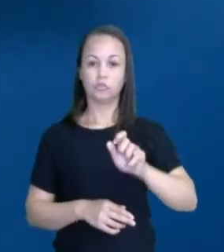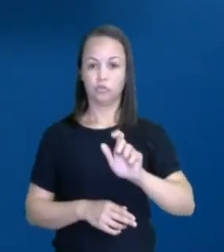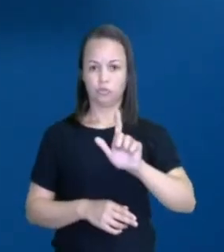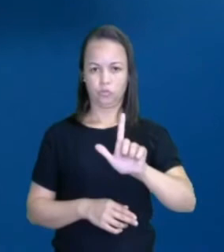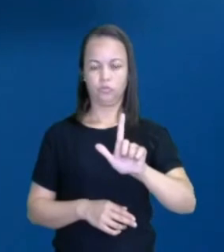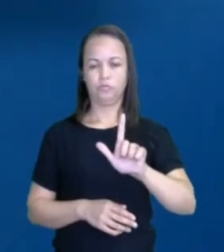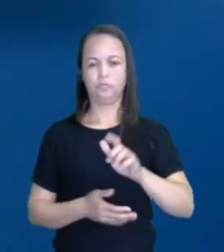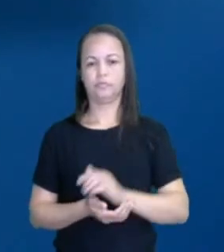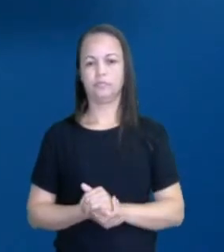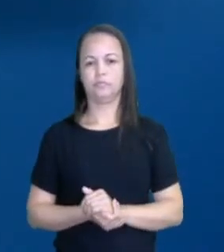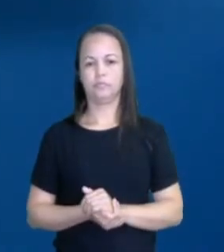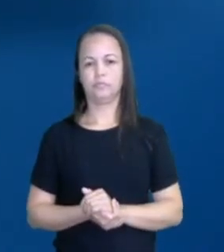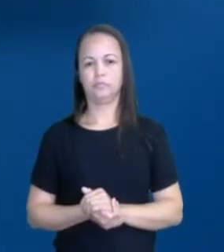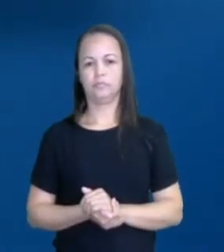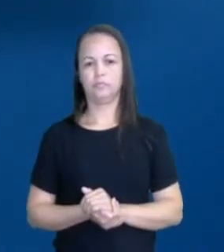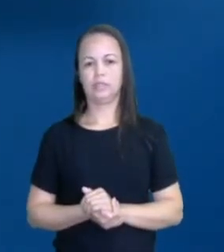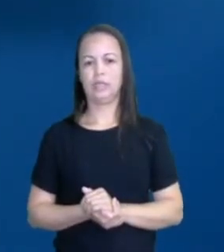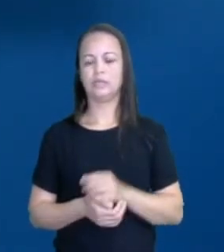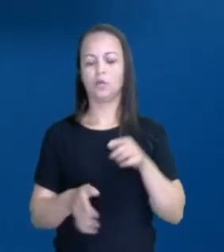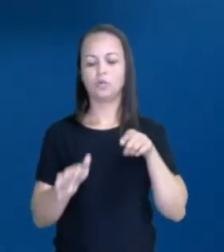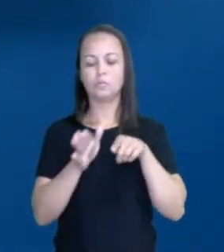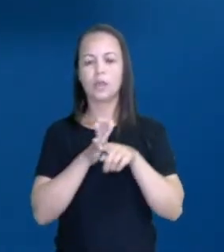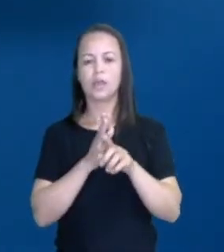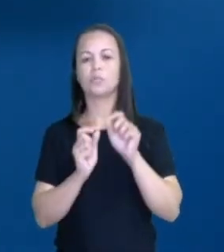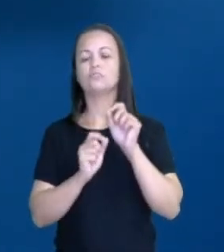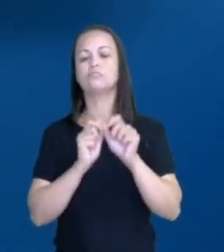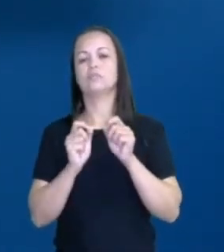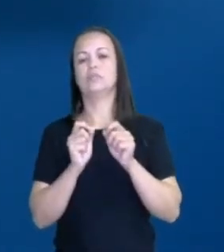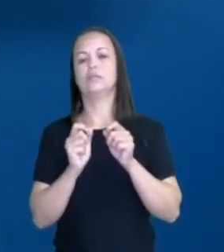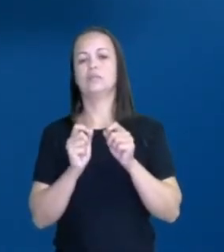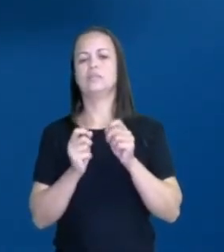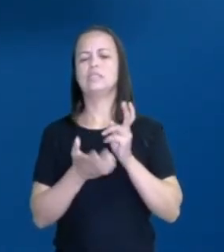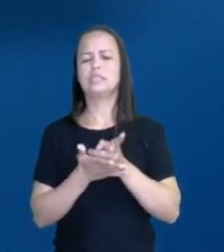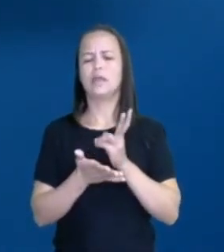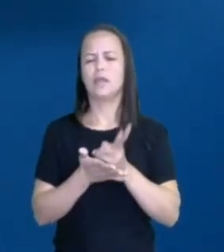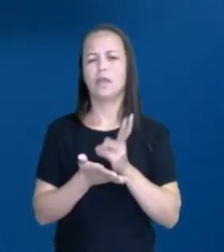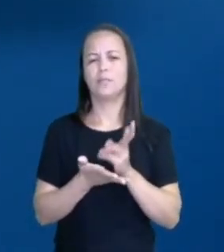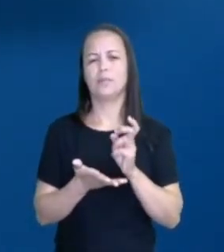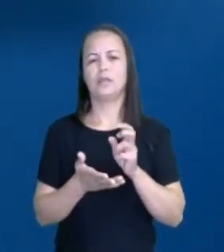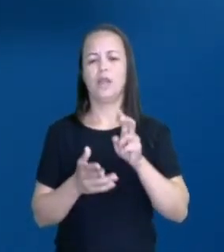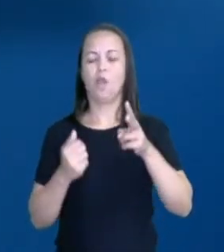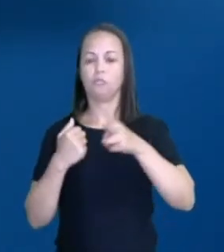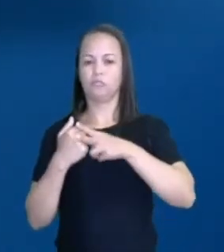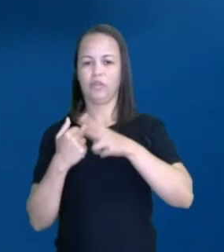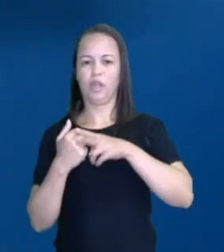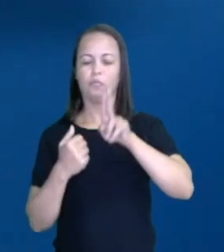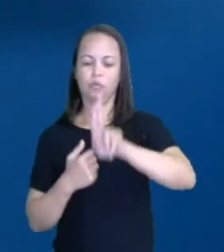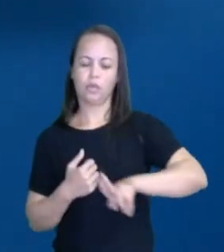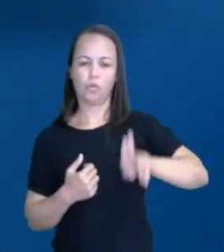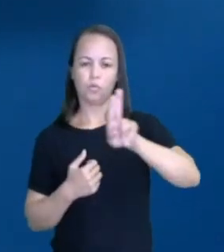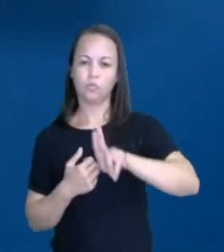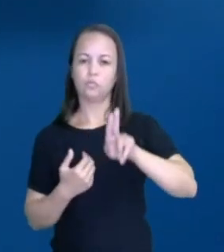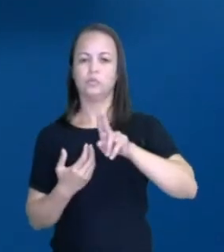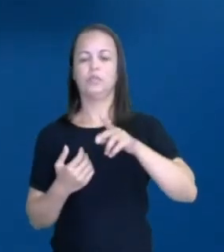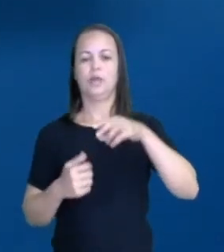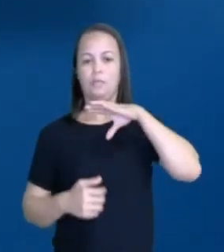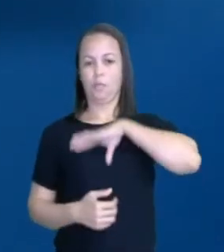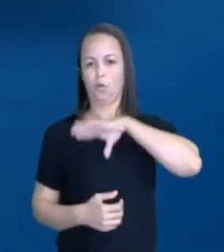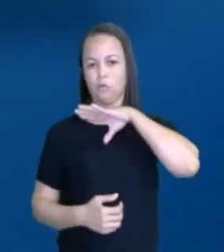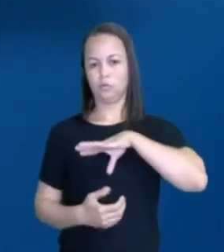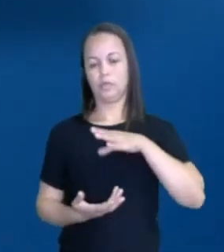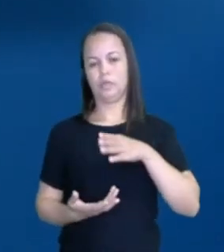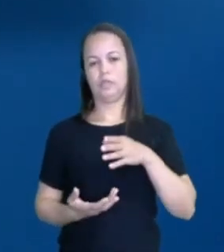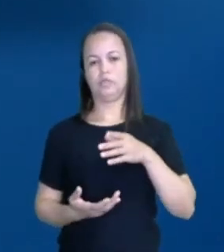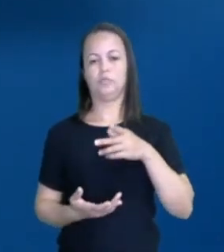hoje é 25 de julho, porque geralmente é o verbo que a gente usa em português para falar